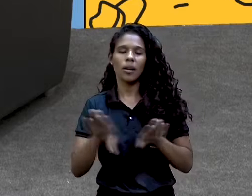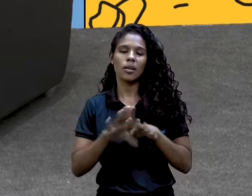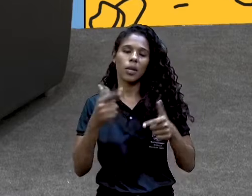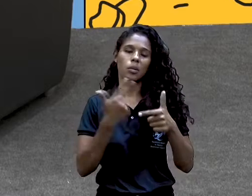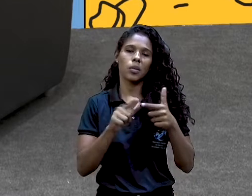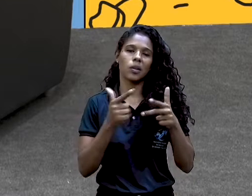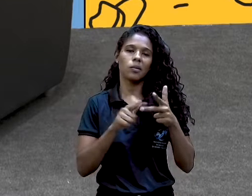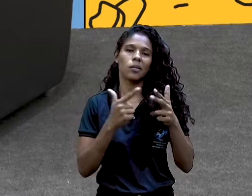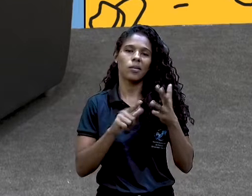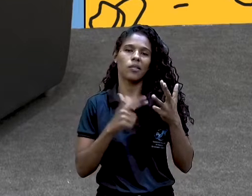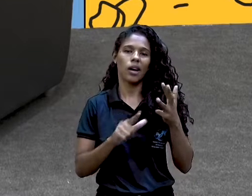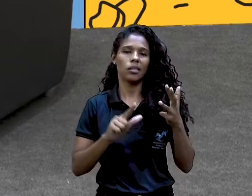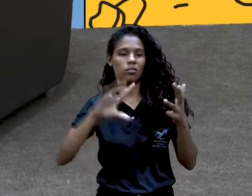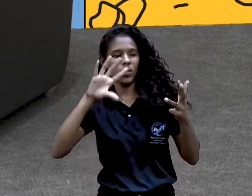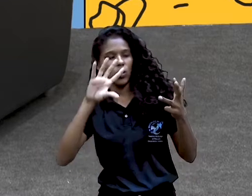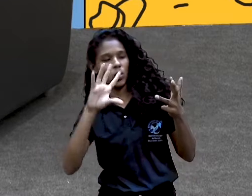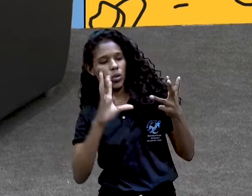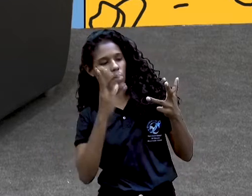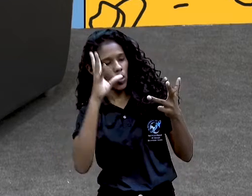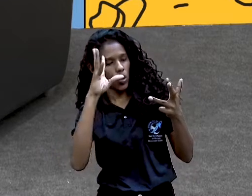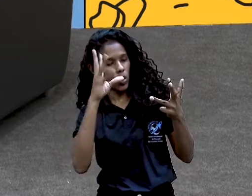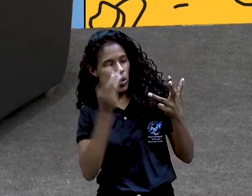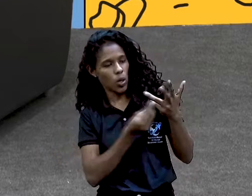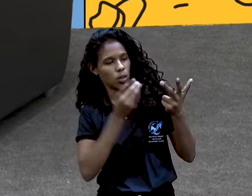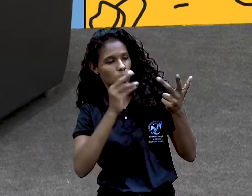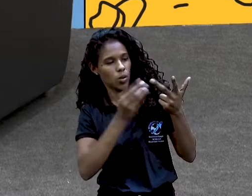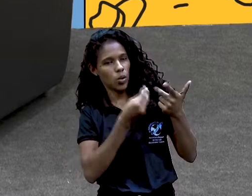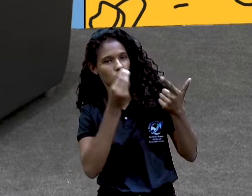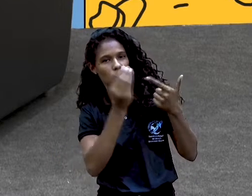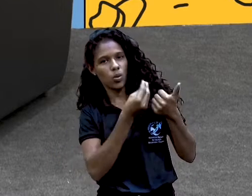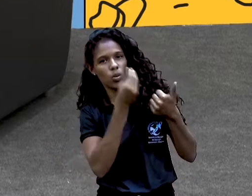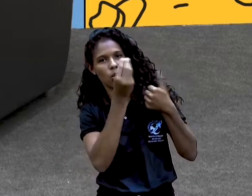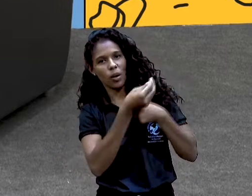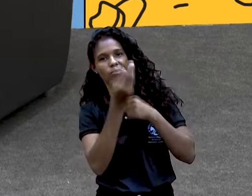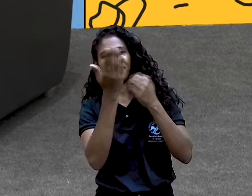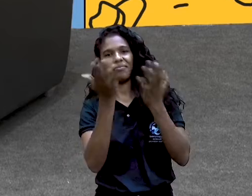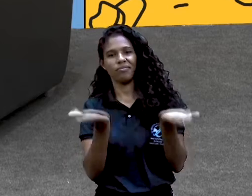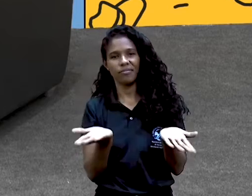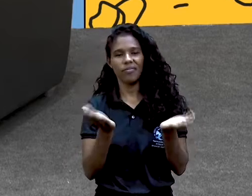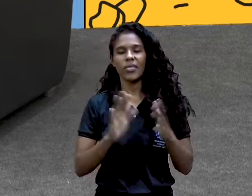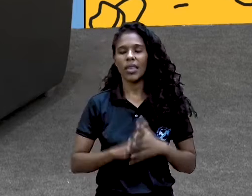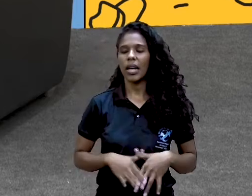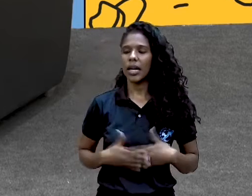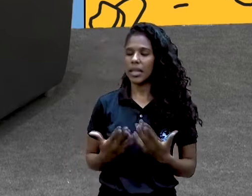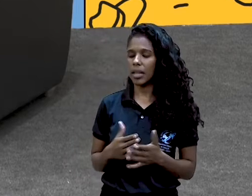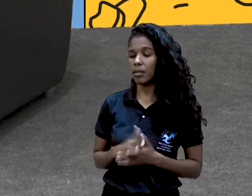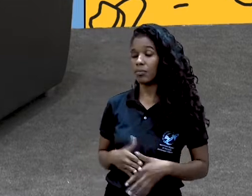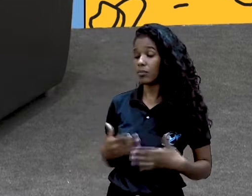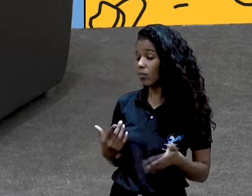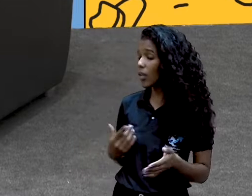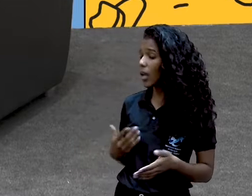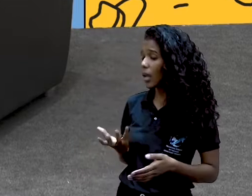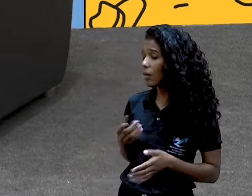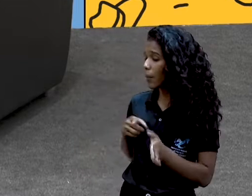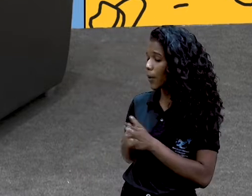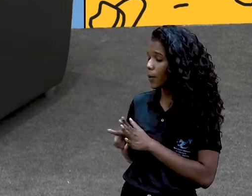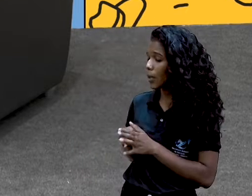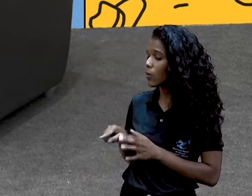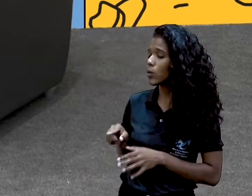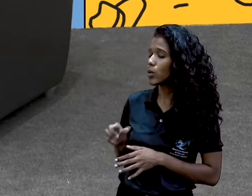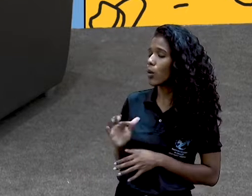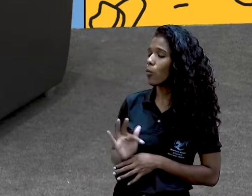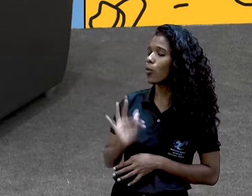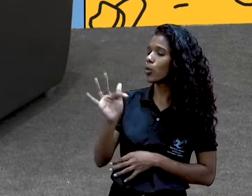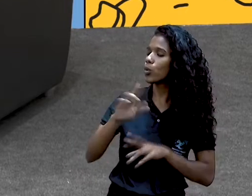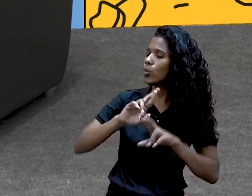queria falar alguma coisa? Você sorriu ali, mas não é futuros diferentes? Quantos planos você tem enquanto uma criança?